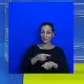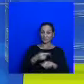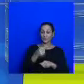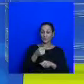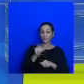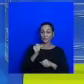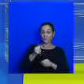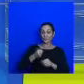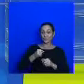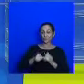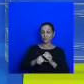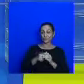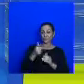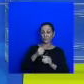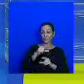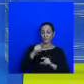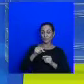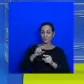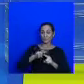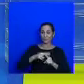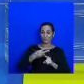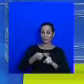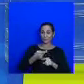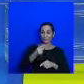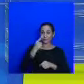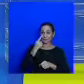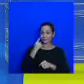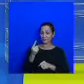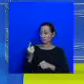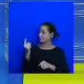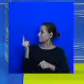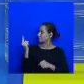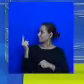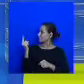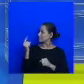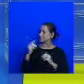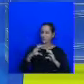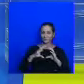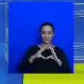Agora, o último número do primeiro sorteio da Dupla Cena.